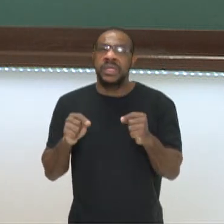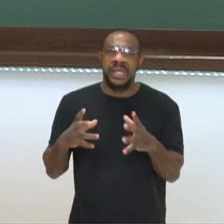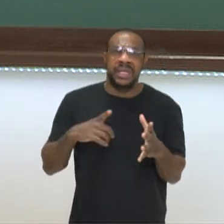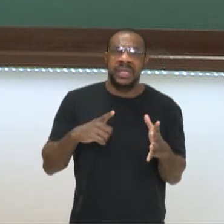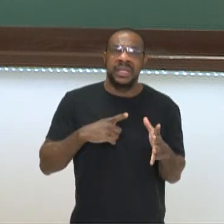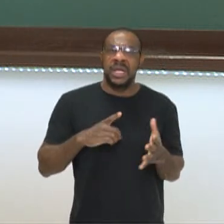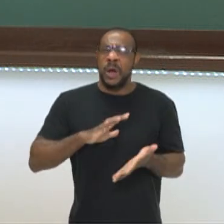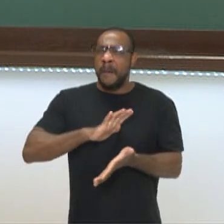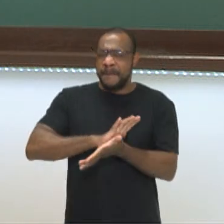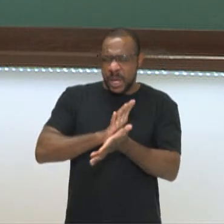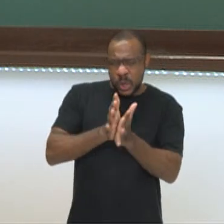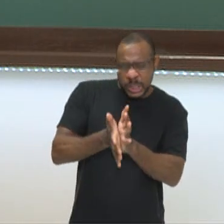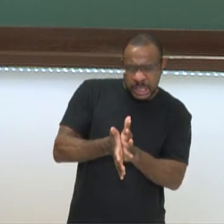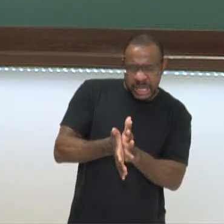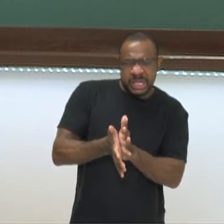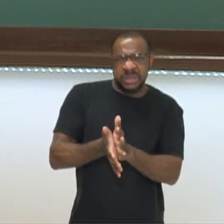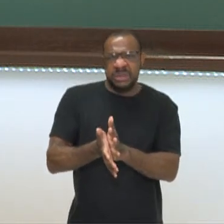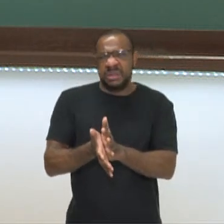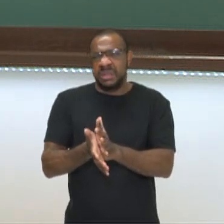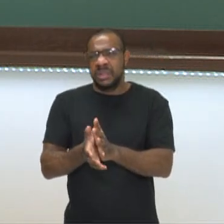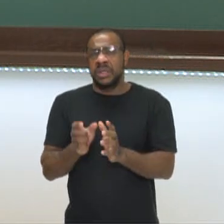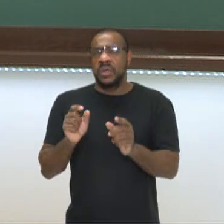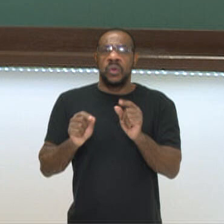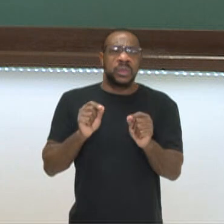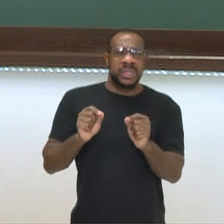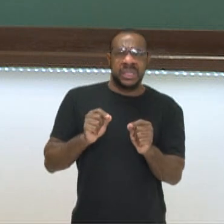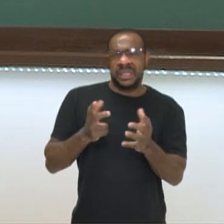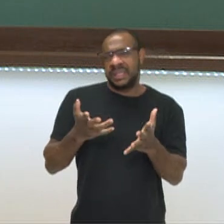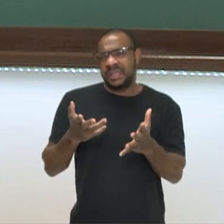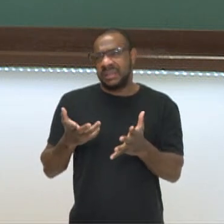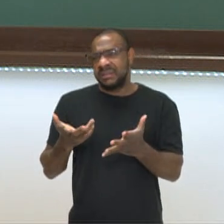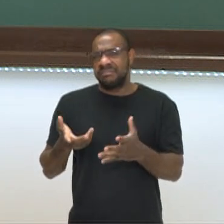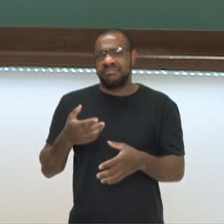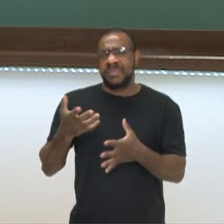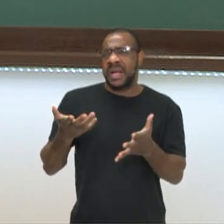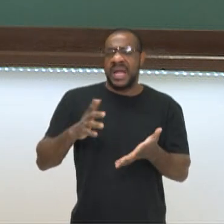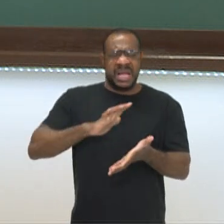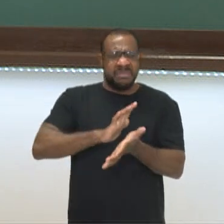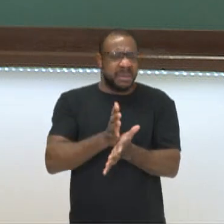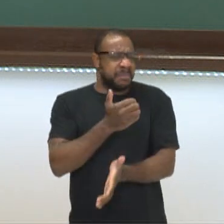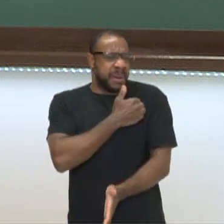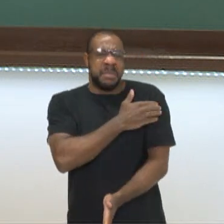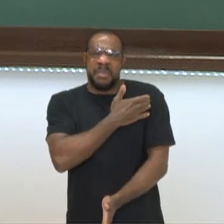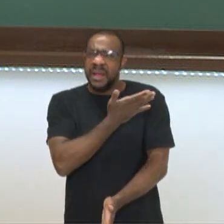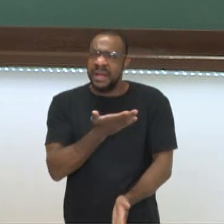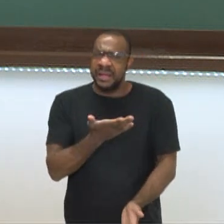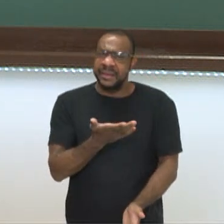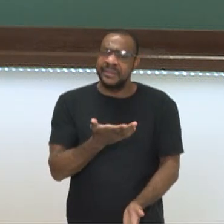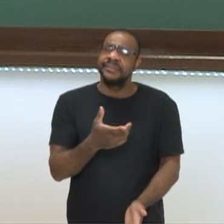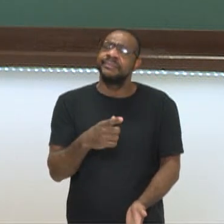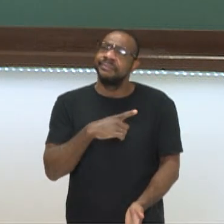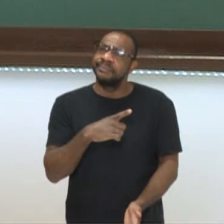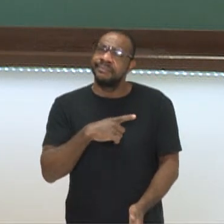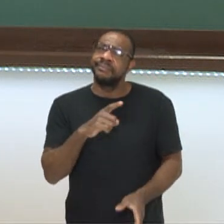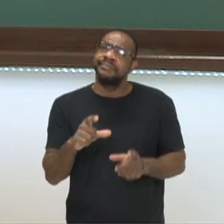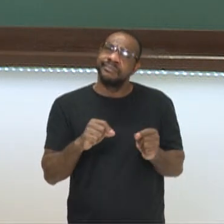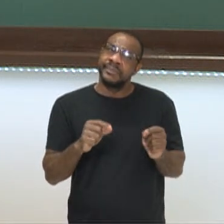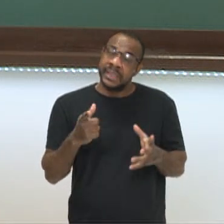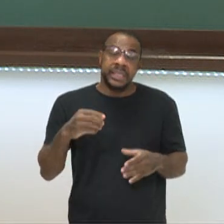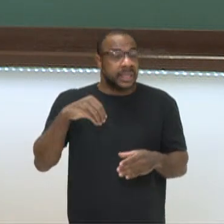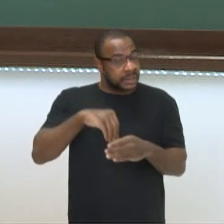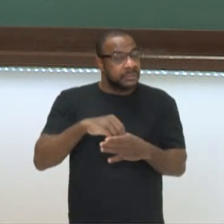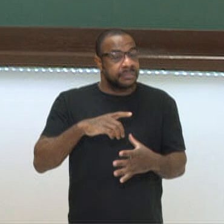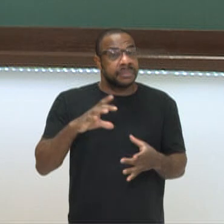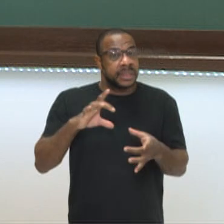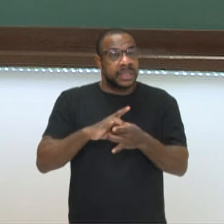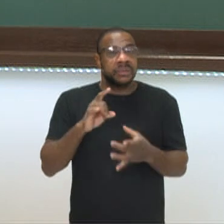agressões, o preconceito, os discursos de ódio, discriminação, tem a ver um plano de fundo, infelizmente, religioso,